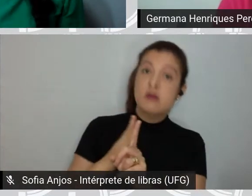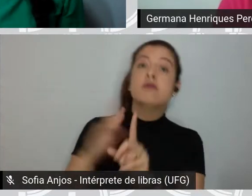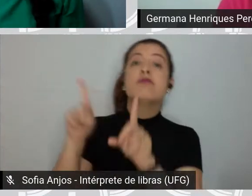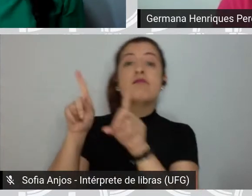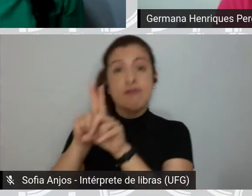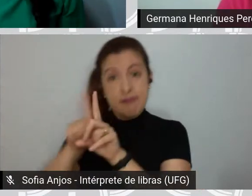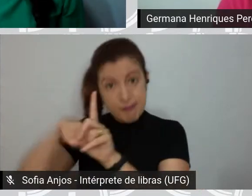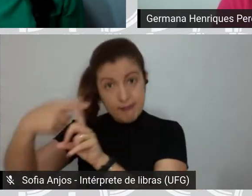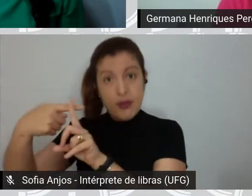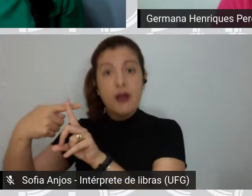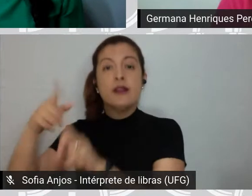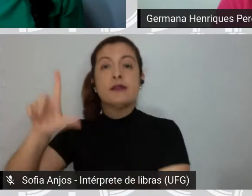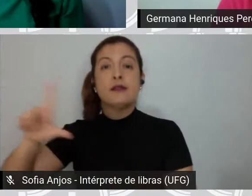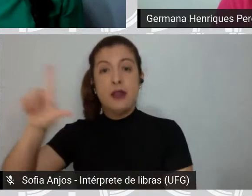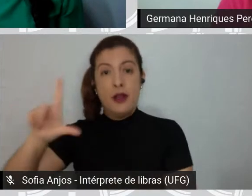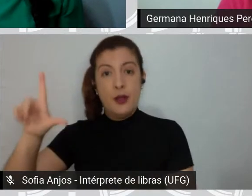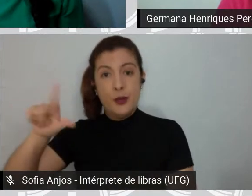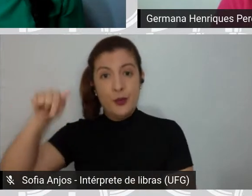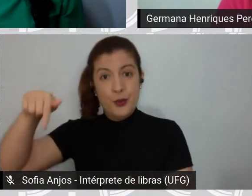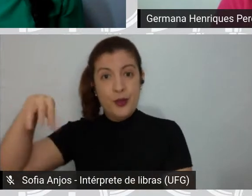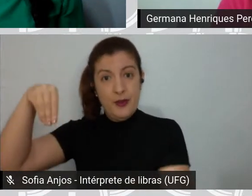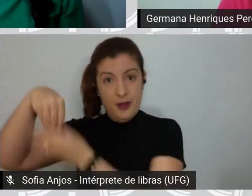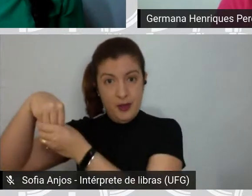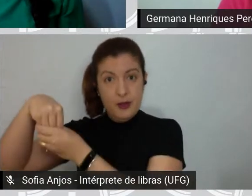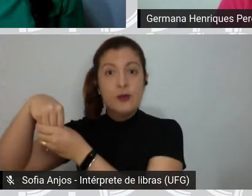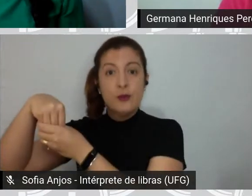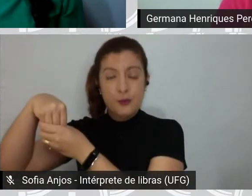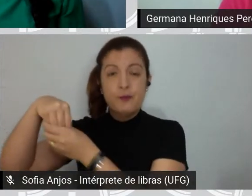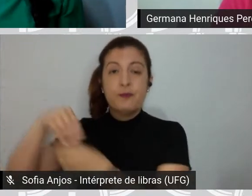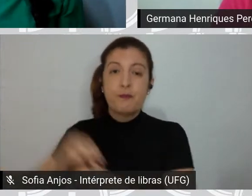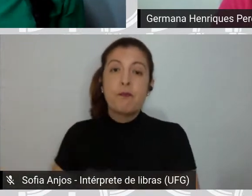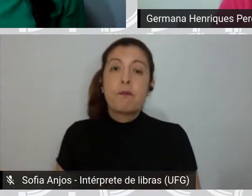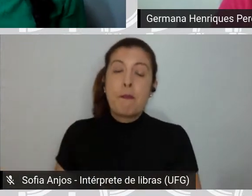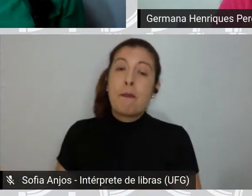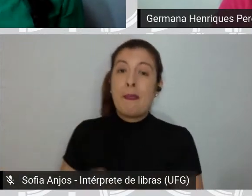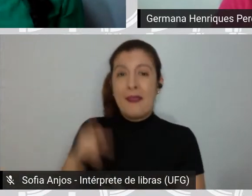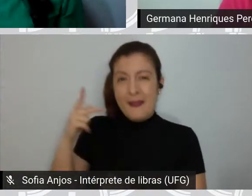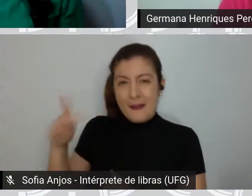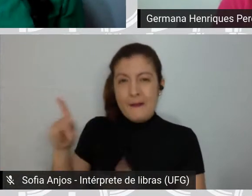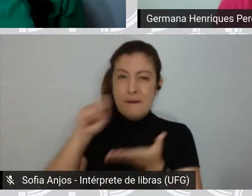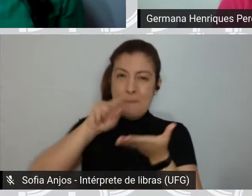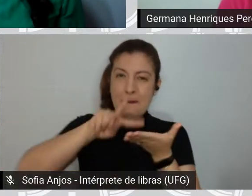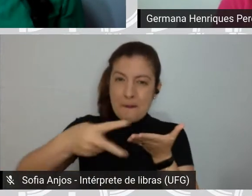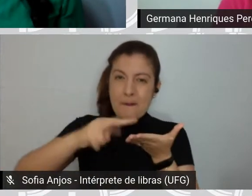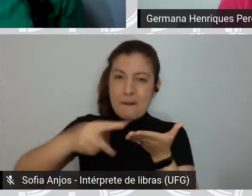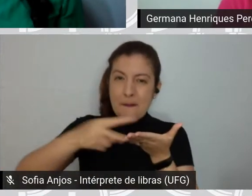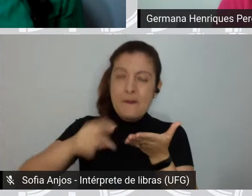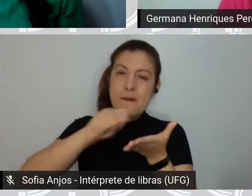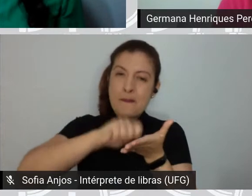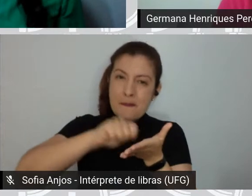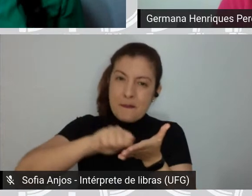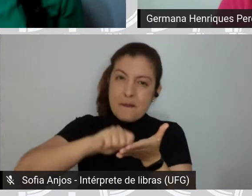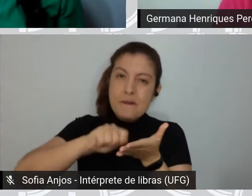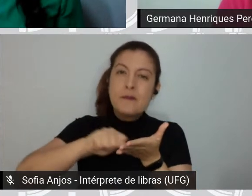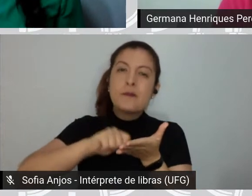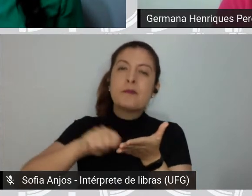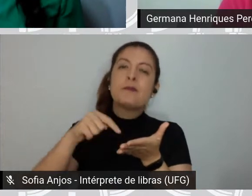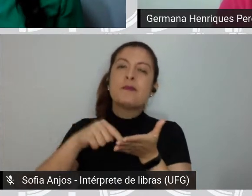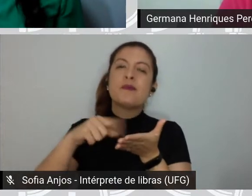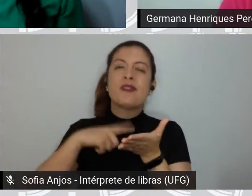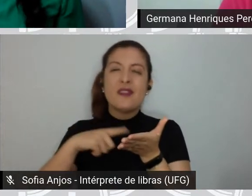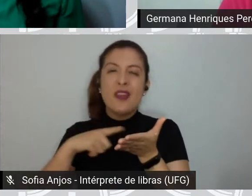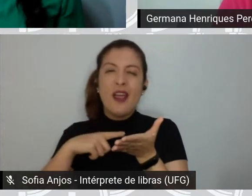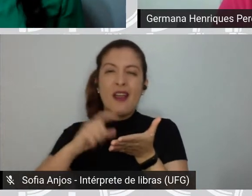dela, com suas fraturas, suas rasuras, pela